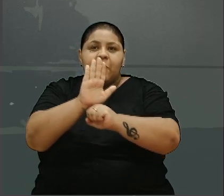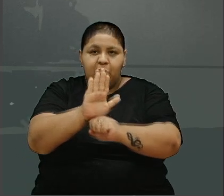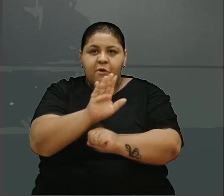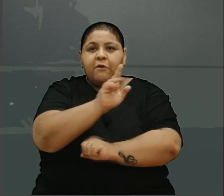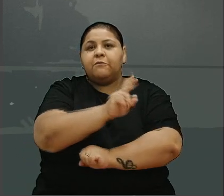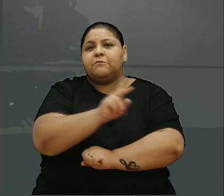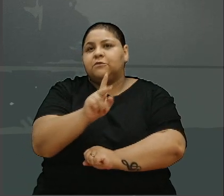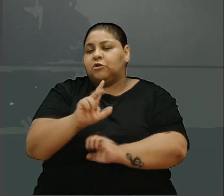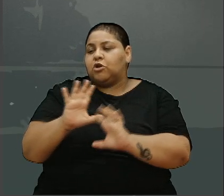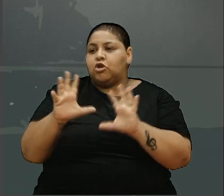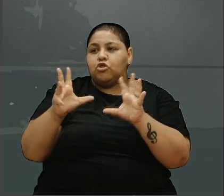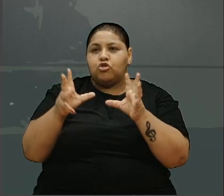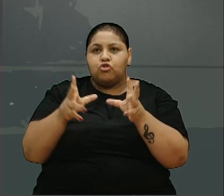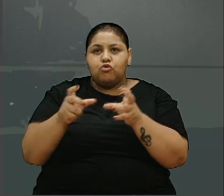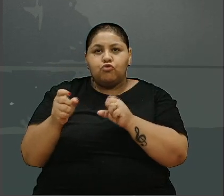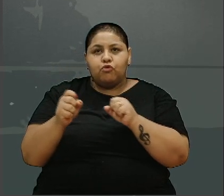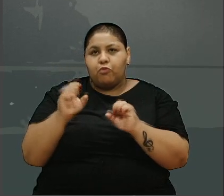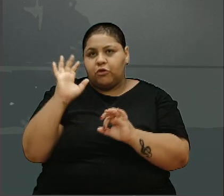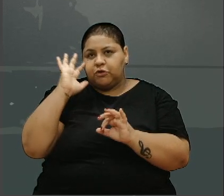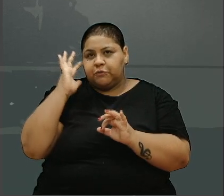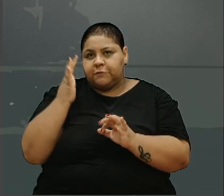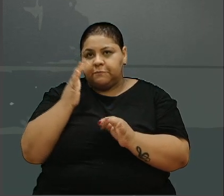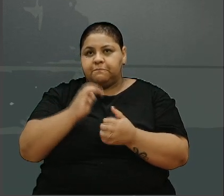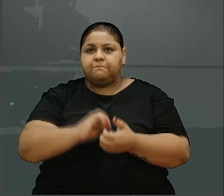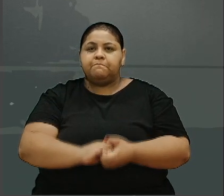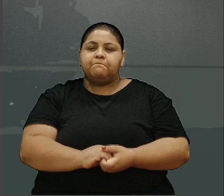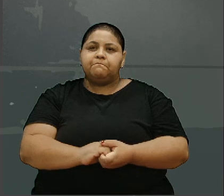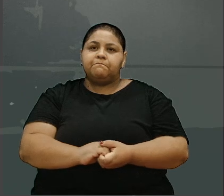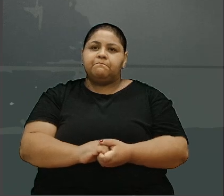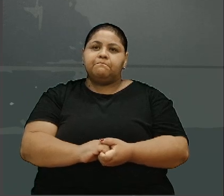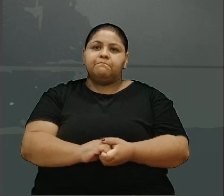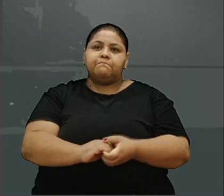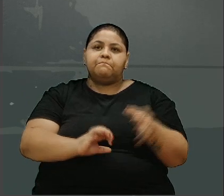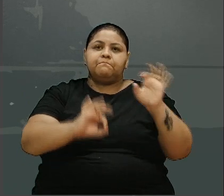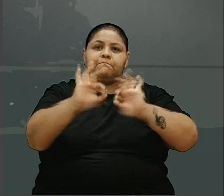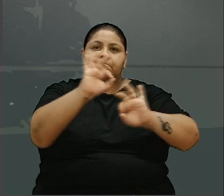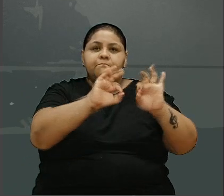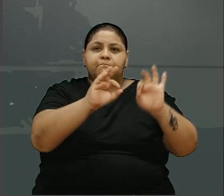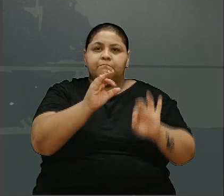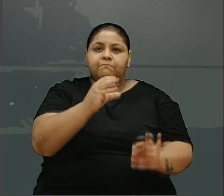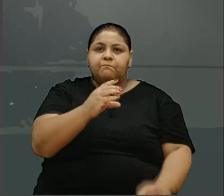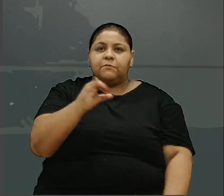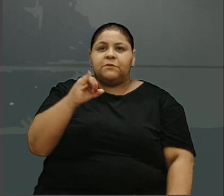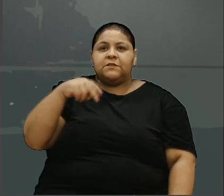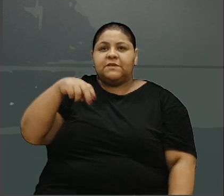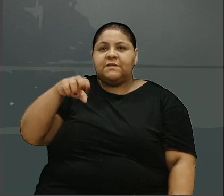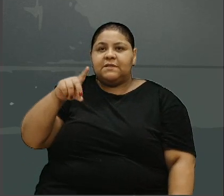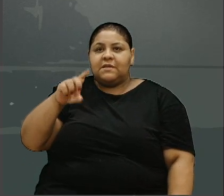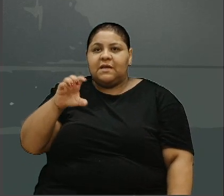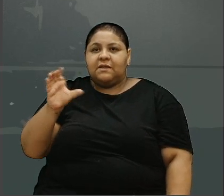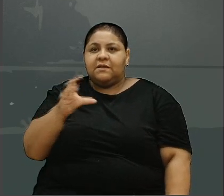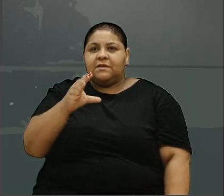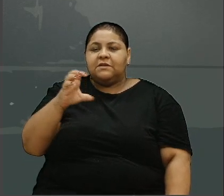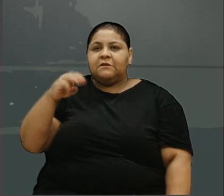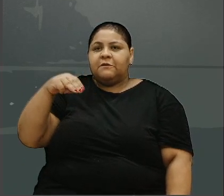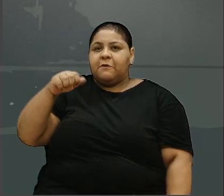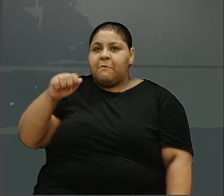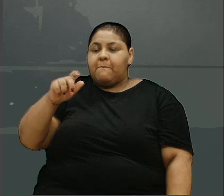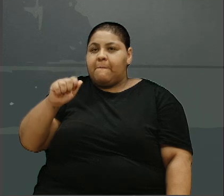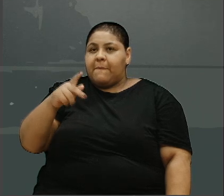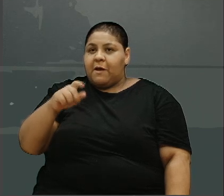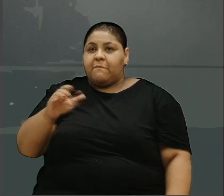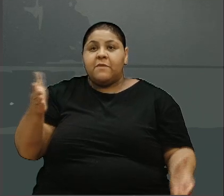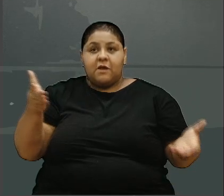professores em tudo que pode ocorrer. Reestruturação do SINED e CIMAP, e aqui eu vou abrir um